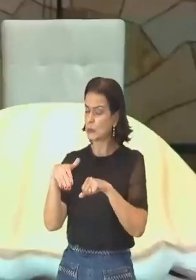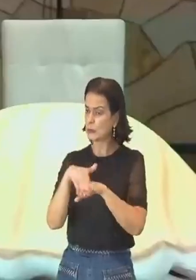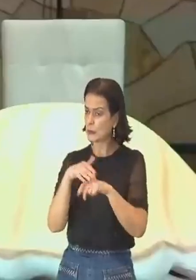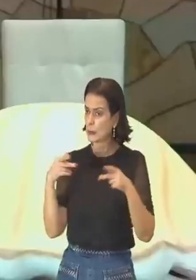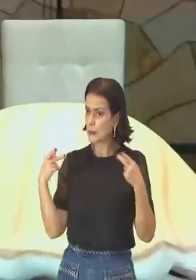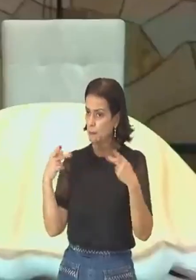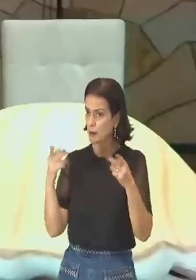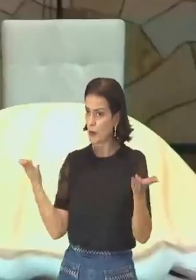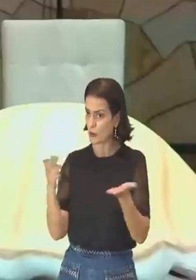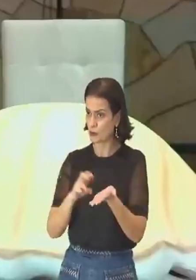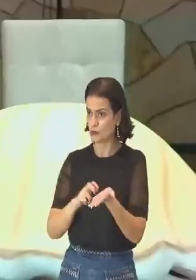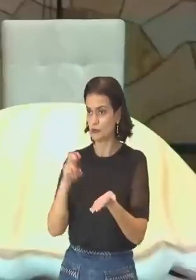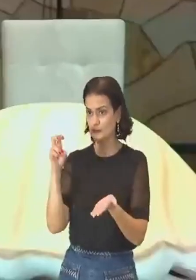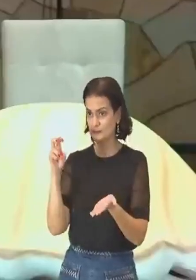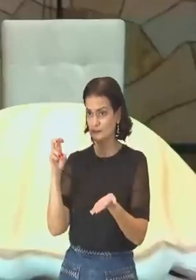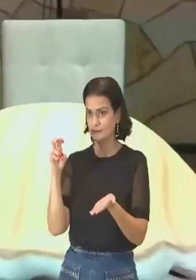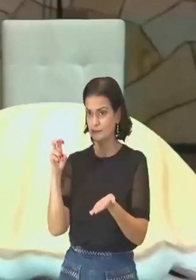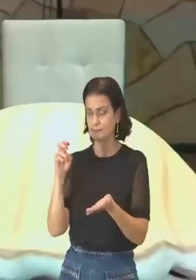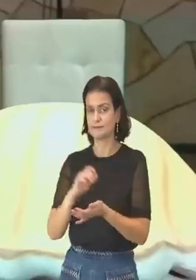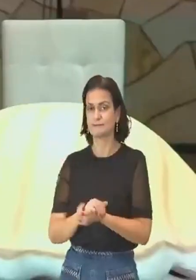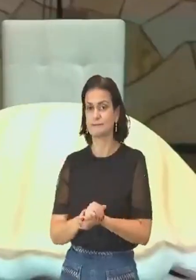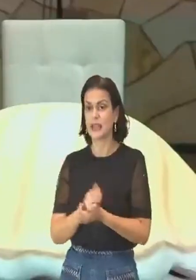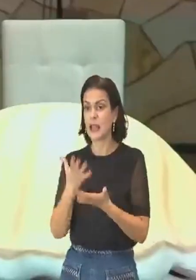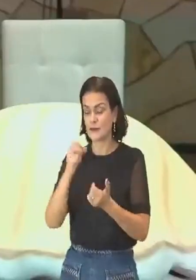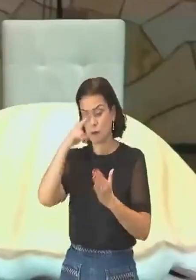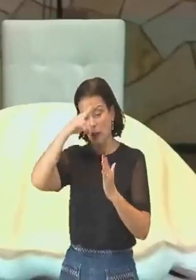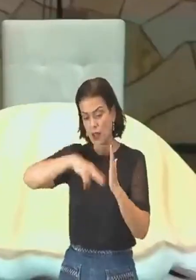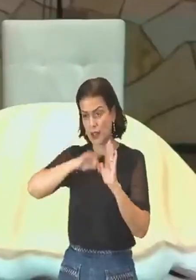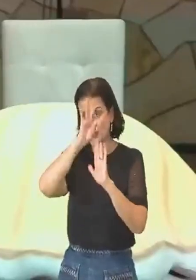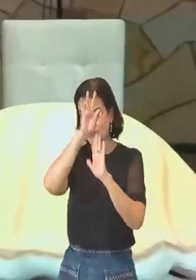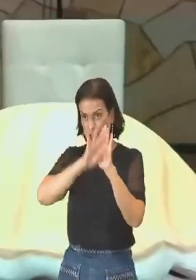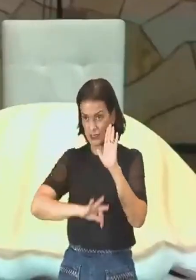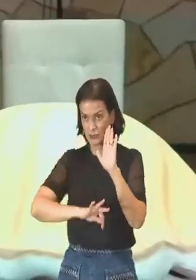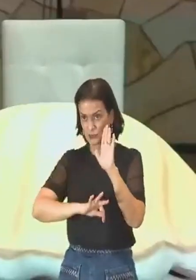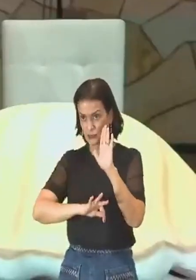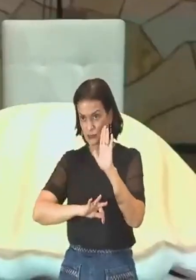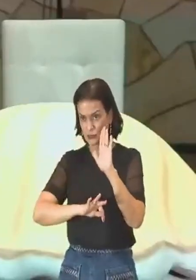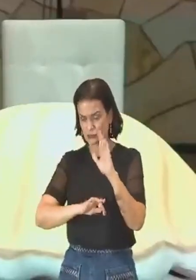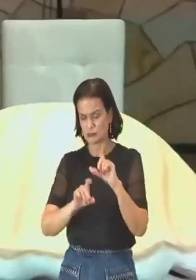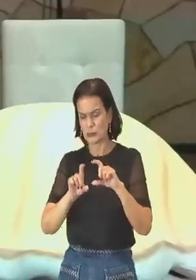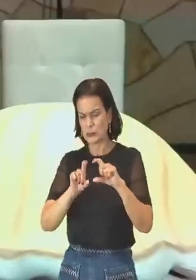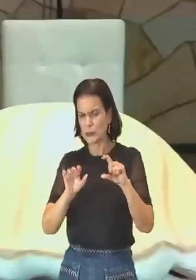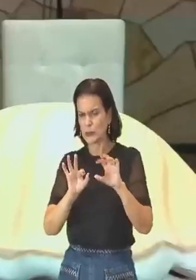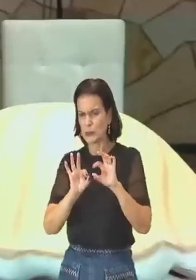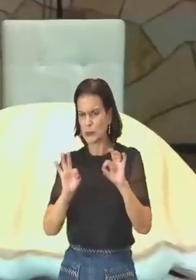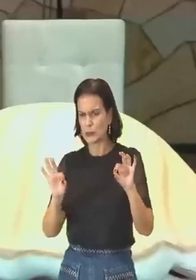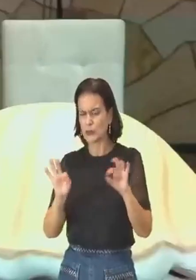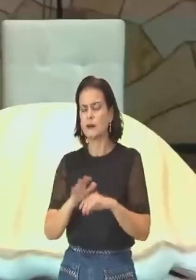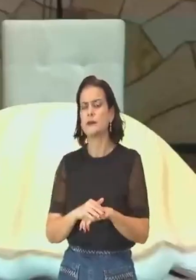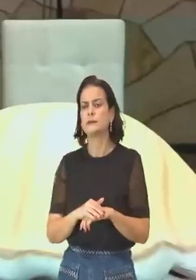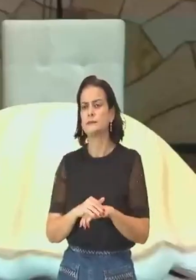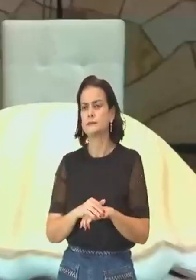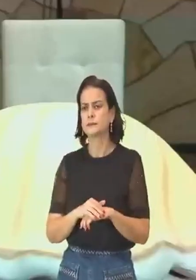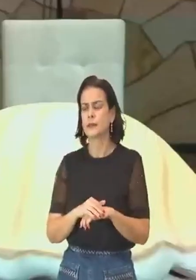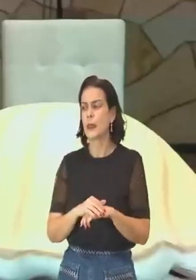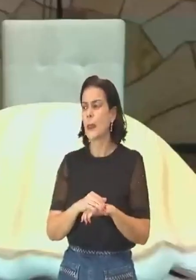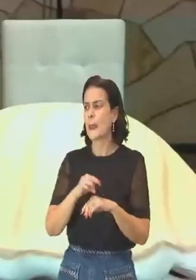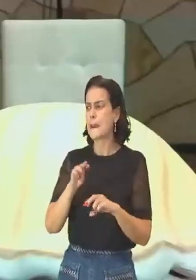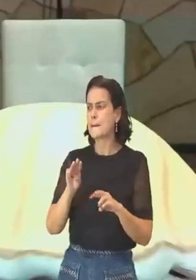você nesta manhã. Nós vamos ler um texto muito pequeno no livro de